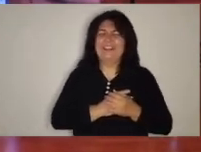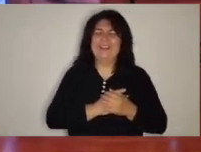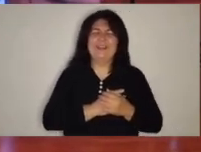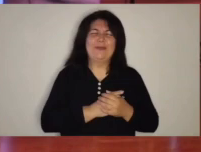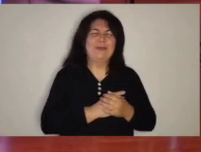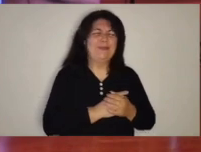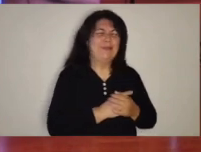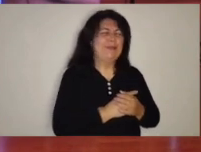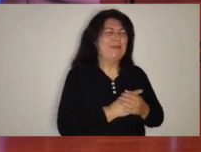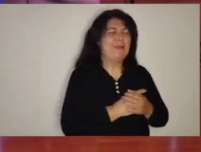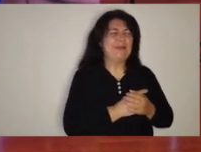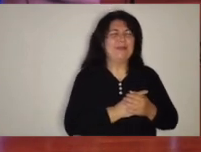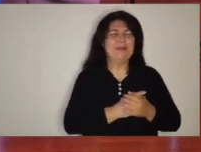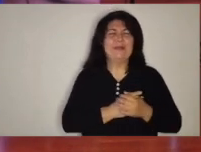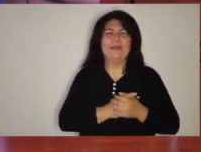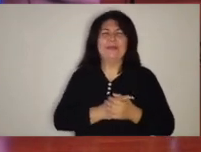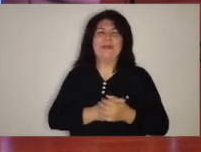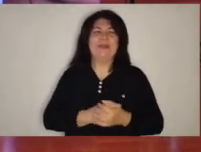entrar.